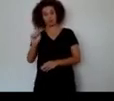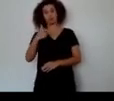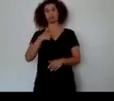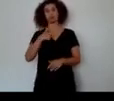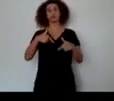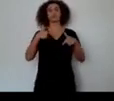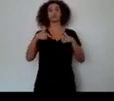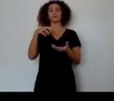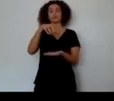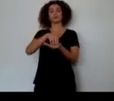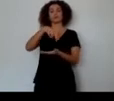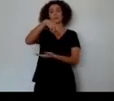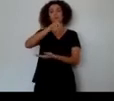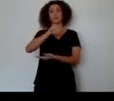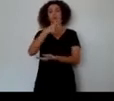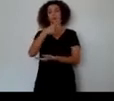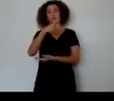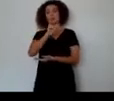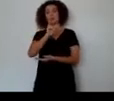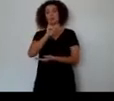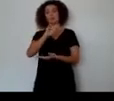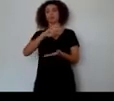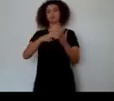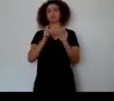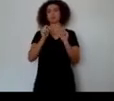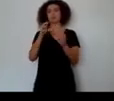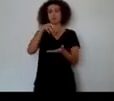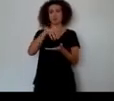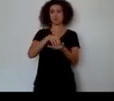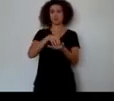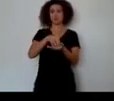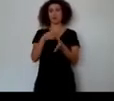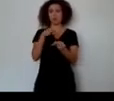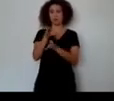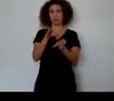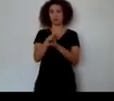que é o Núcleo de Orientação Psicopedagógica e Inclusão do NBH.